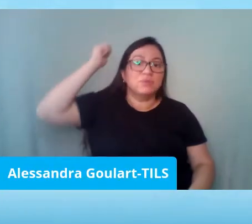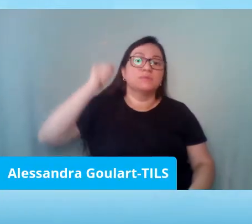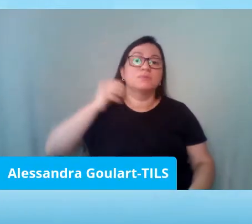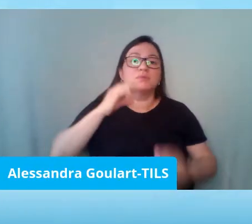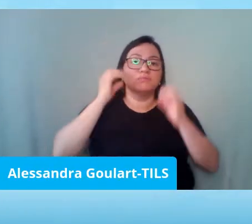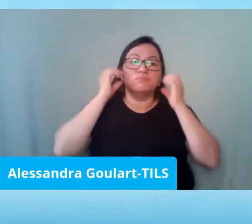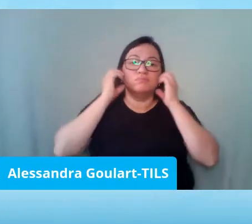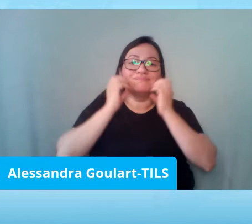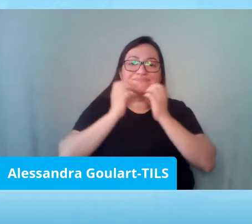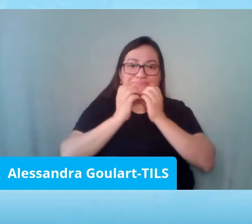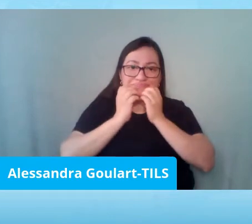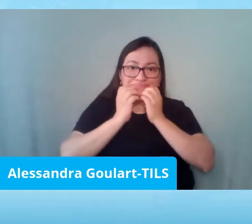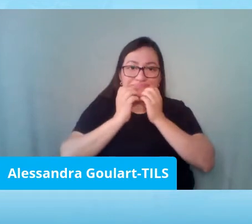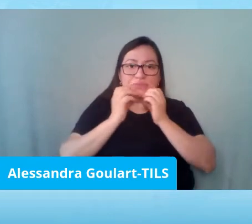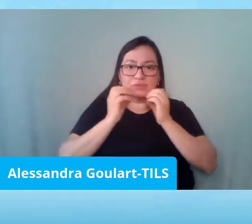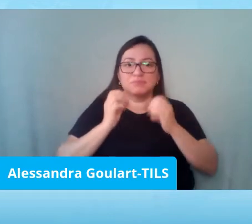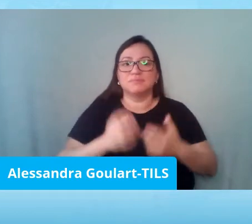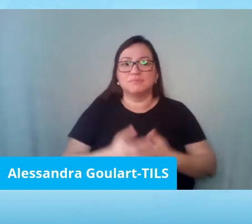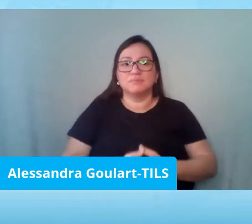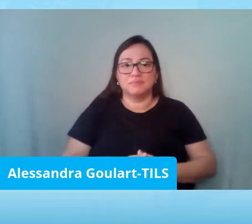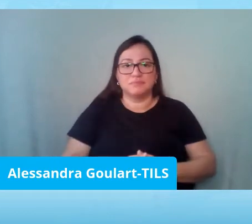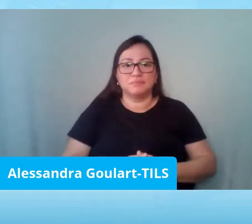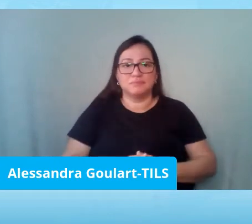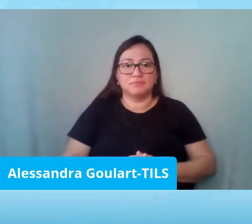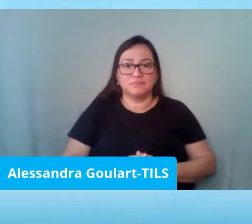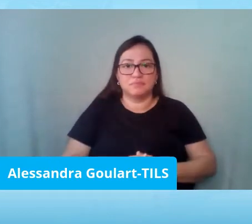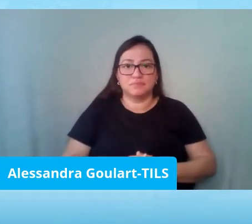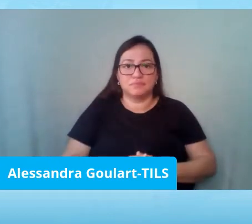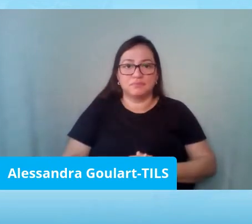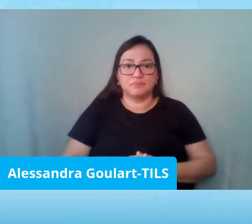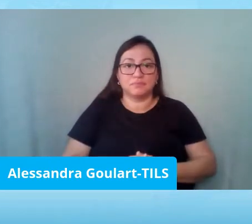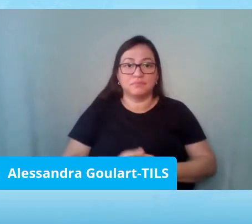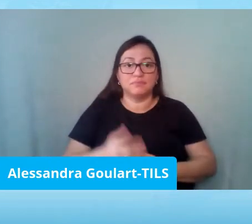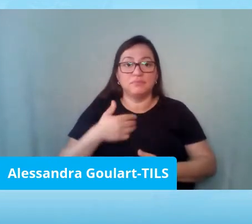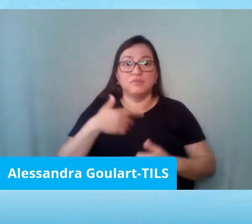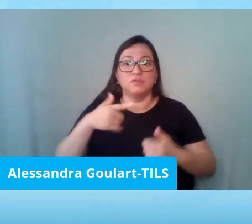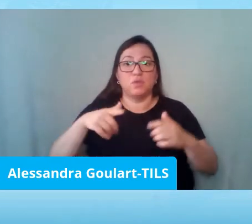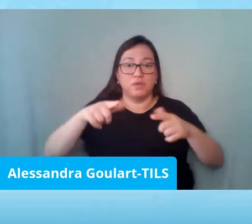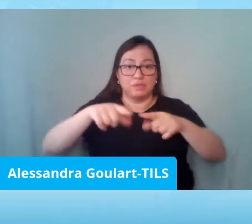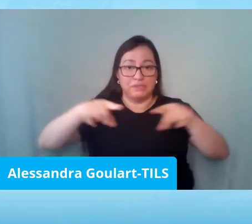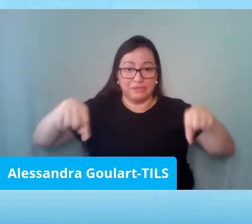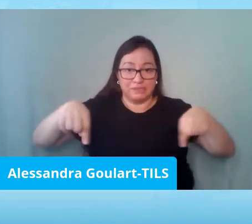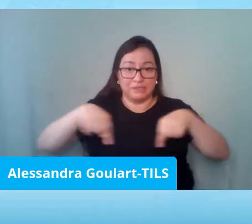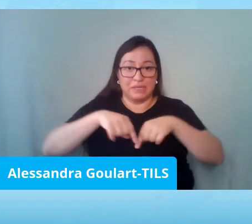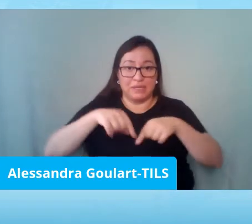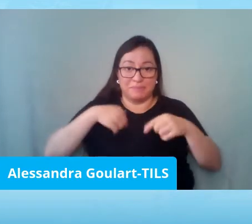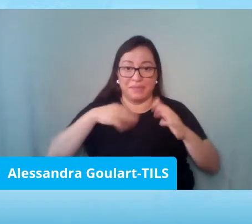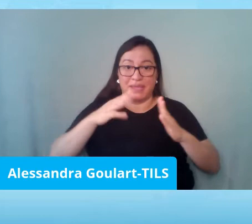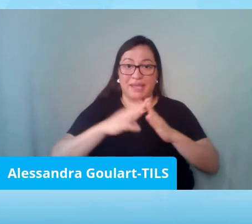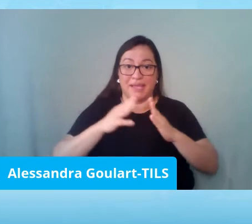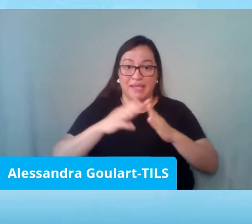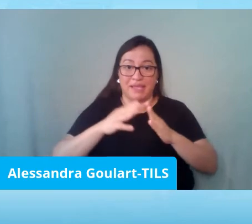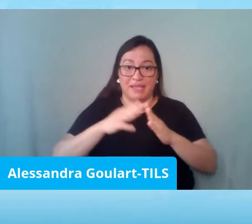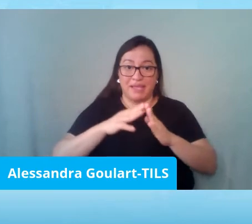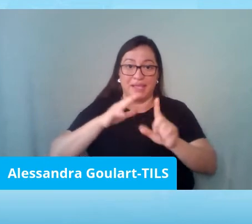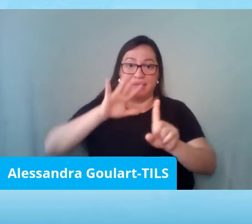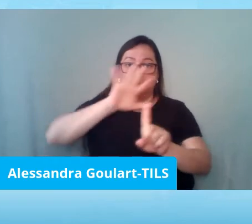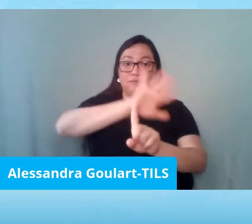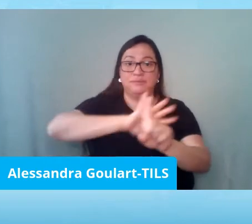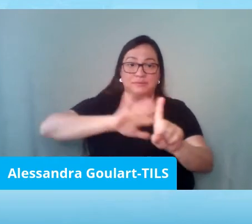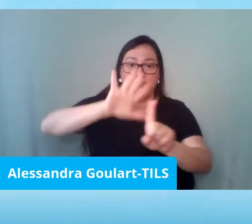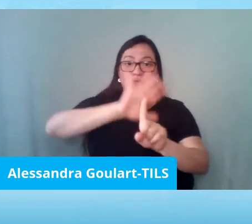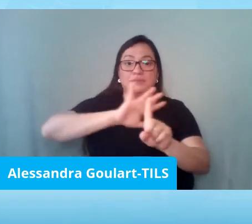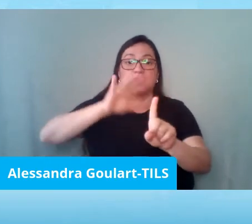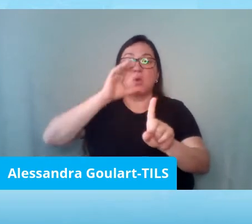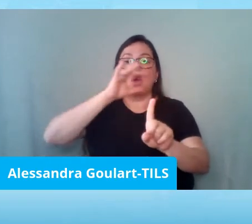curta e estou na sala da minha casa e ao fundo aparece uma parede cinza